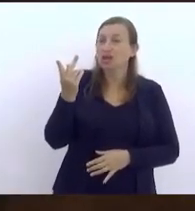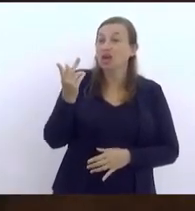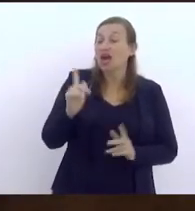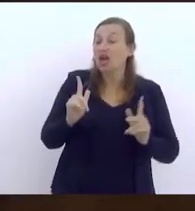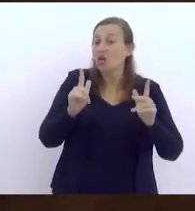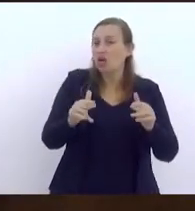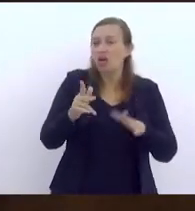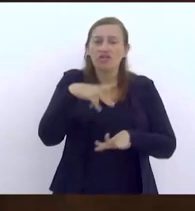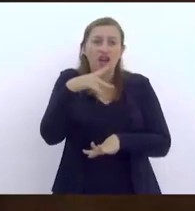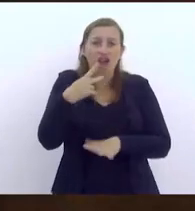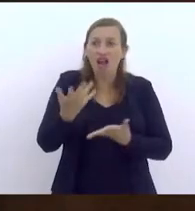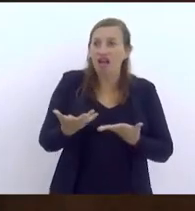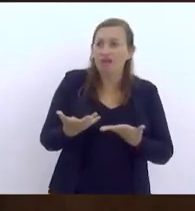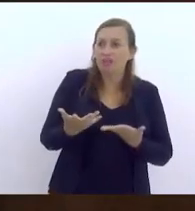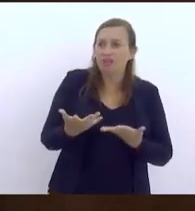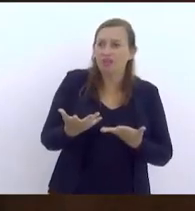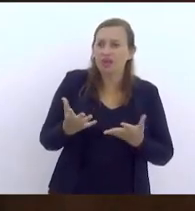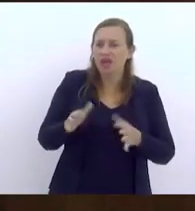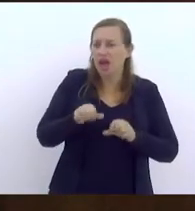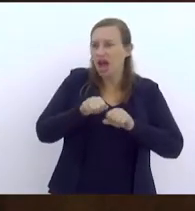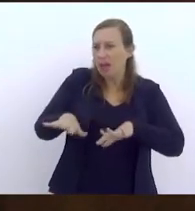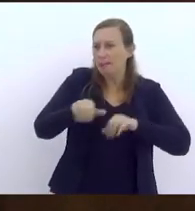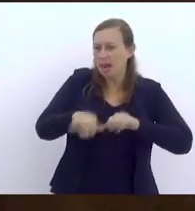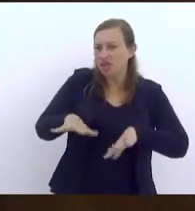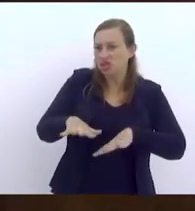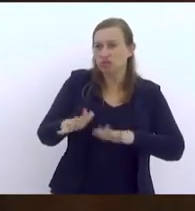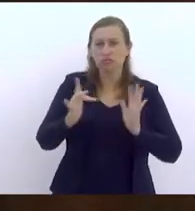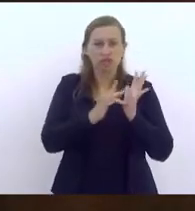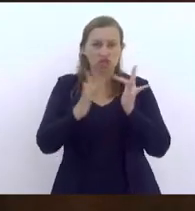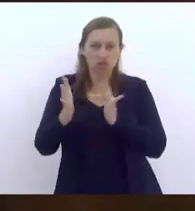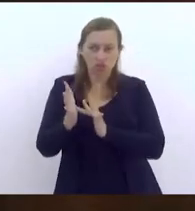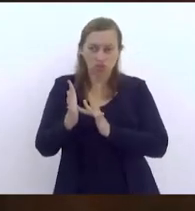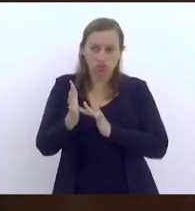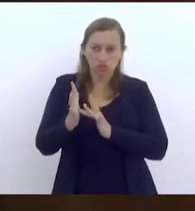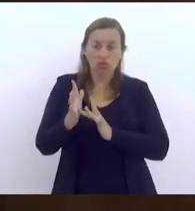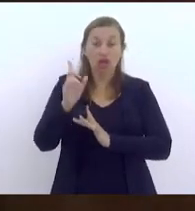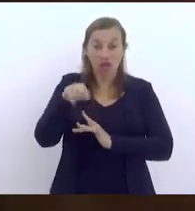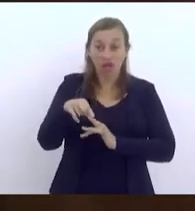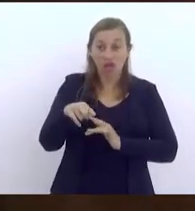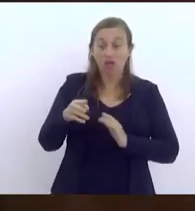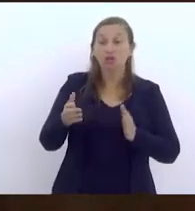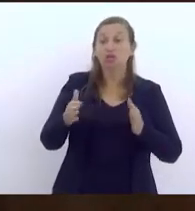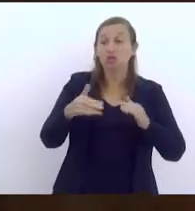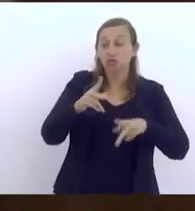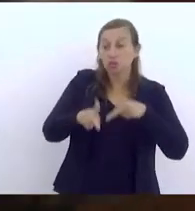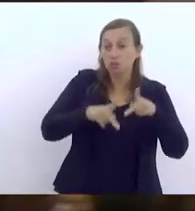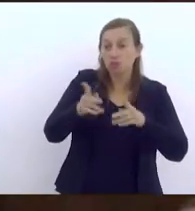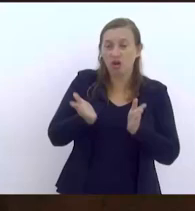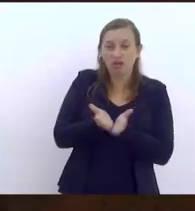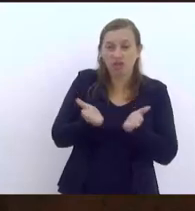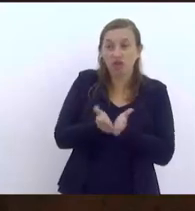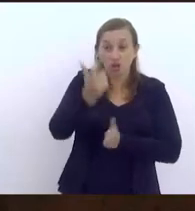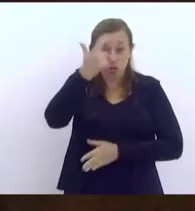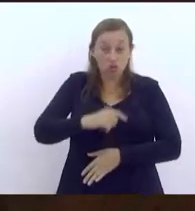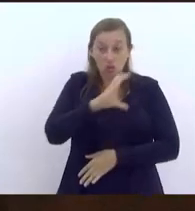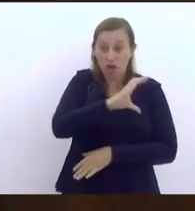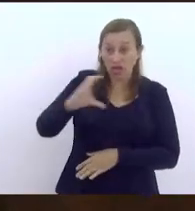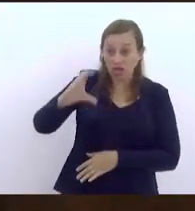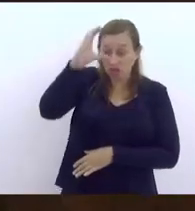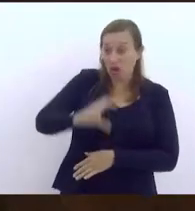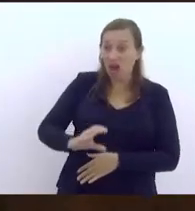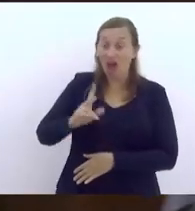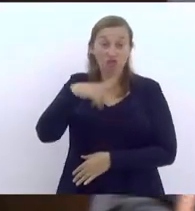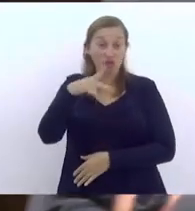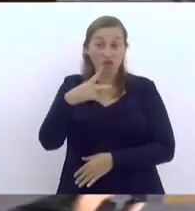que dizer o seguinte, a marcha para Jesus é uma marcha evangélica, eu sou católico. E aí eu vou dizer lá na